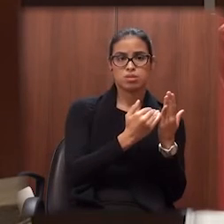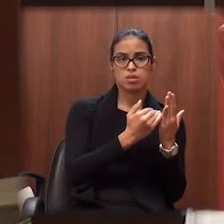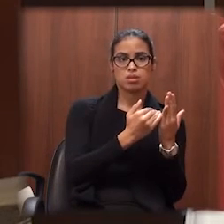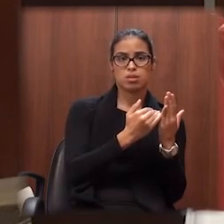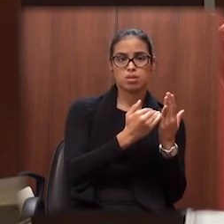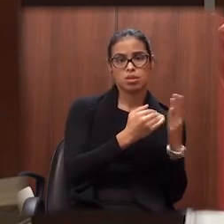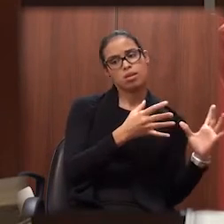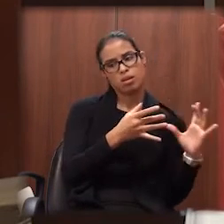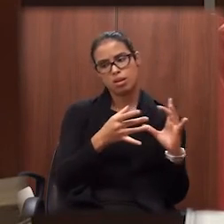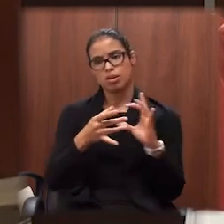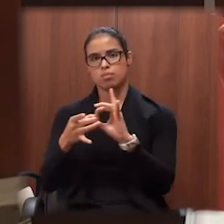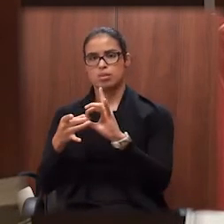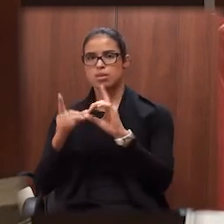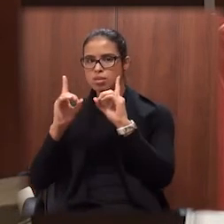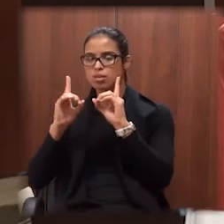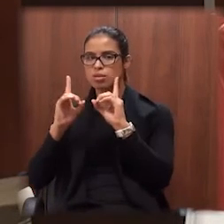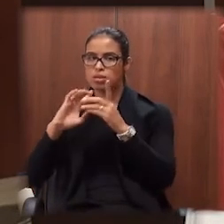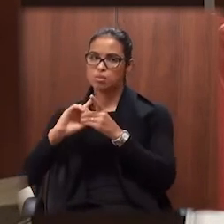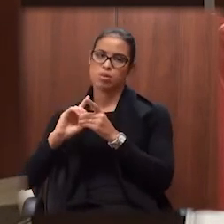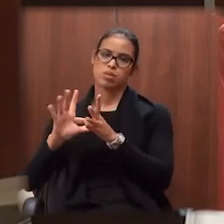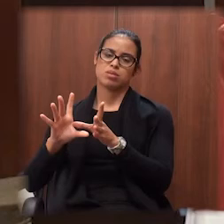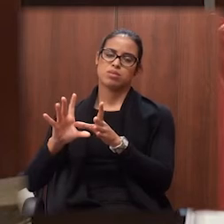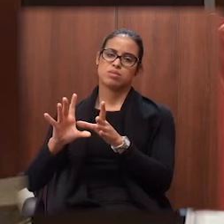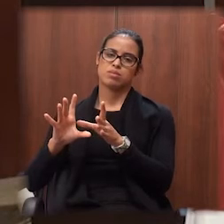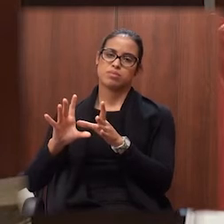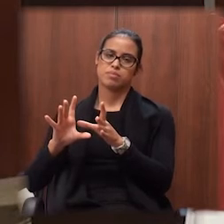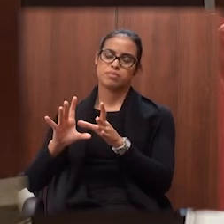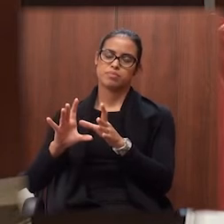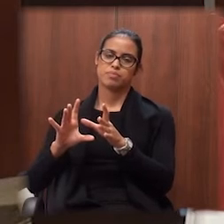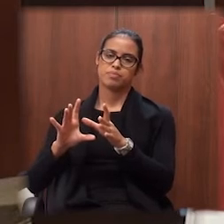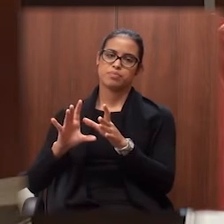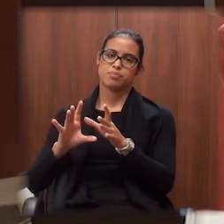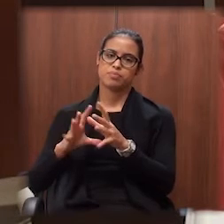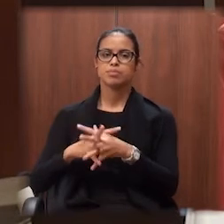poderão prosperar na ausência de